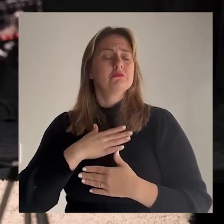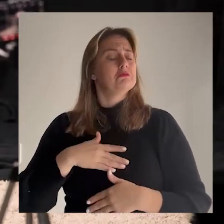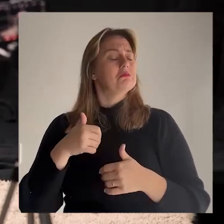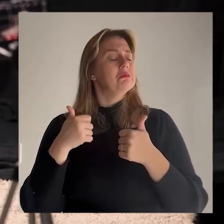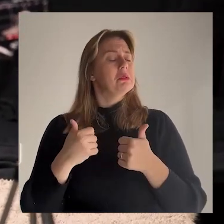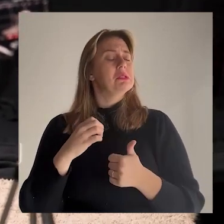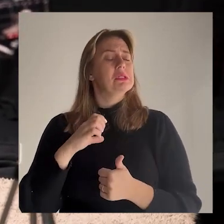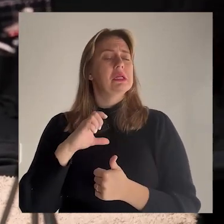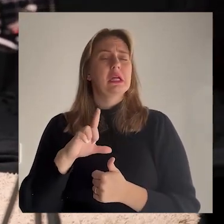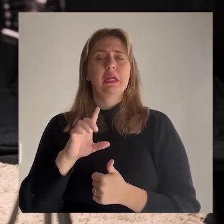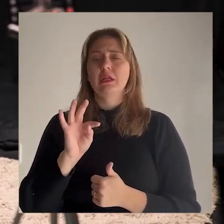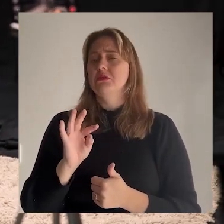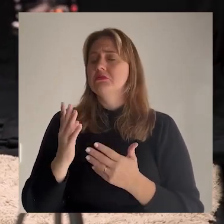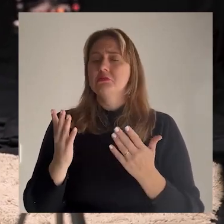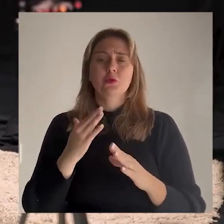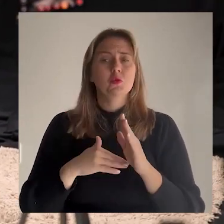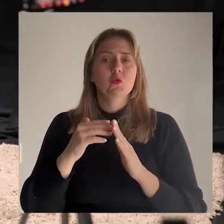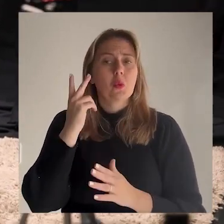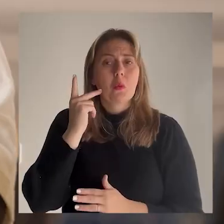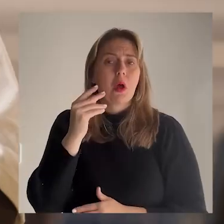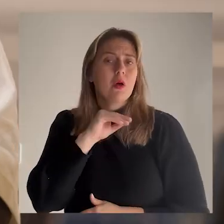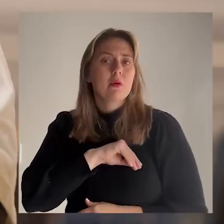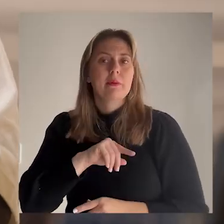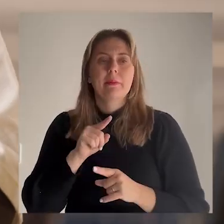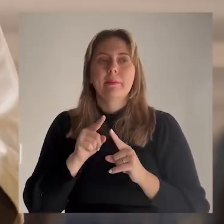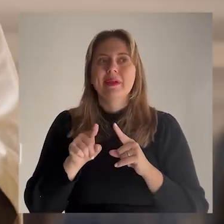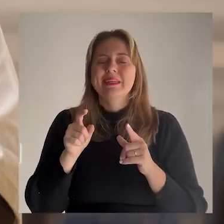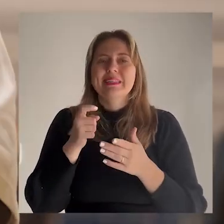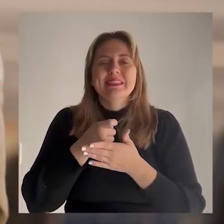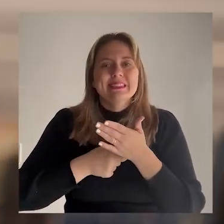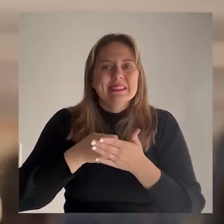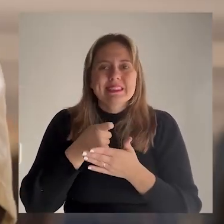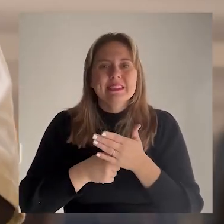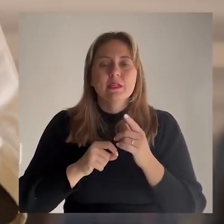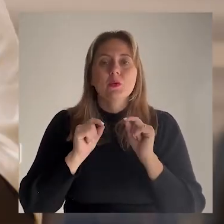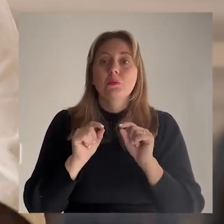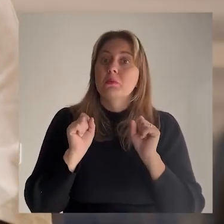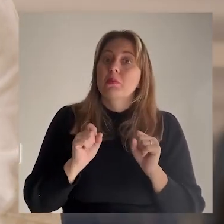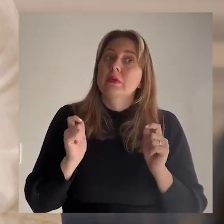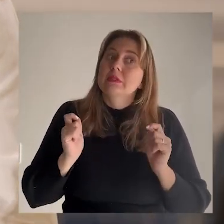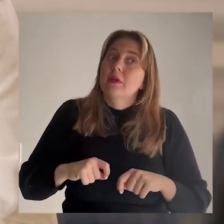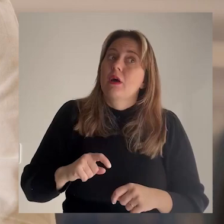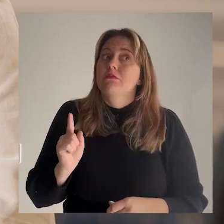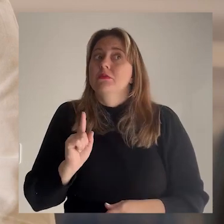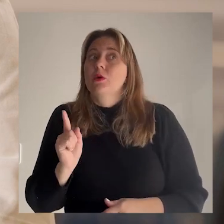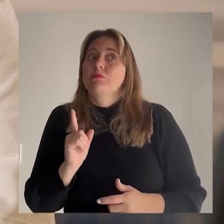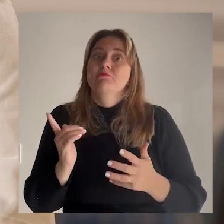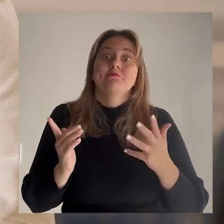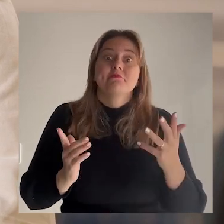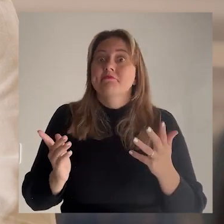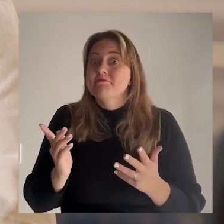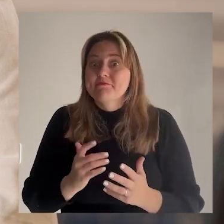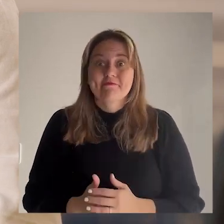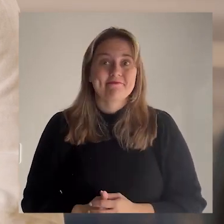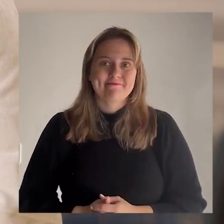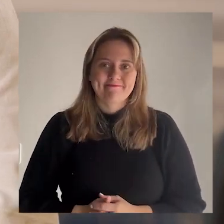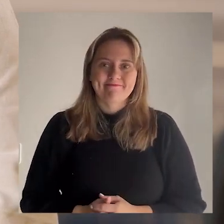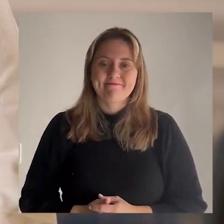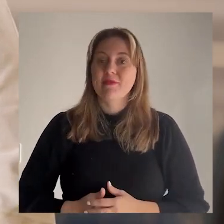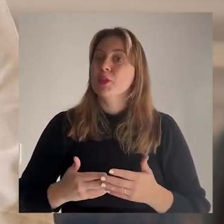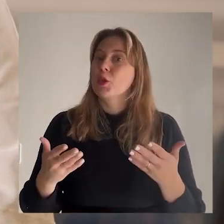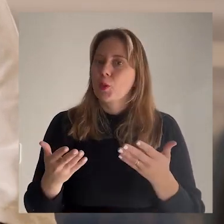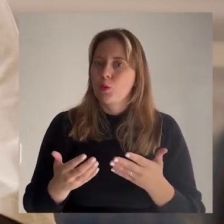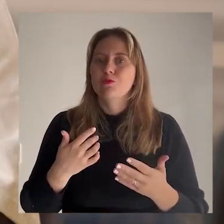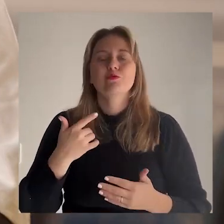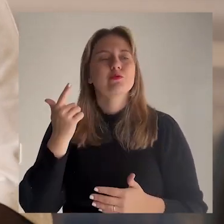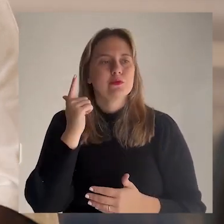normal, né? Para tentar uma situação que possa dar e não possa dar, né? E hoje eu consigo